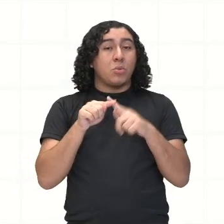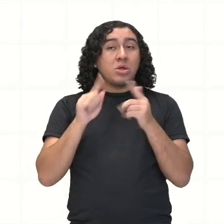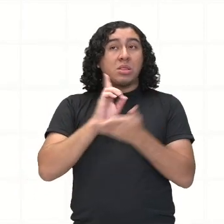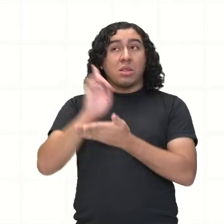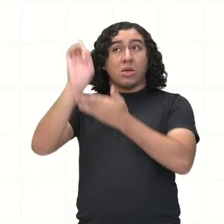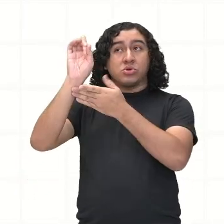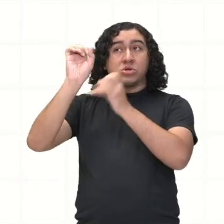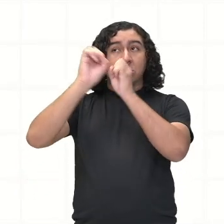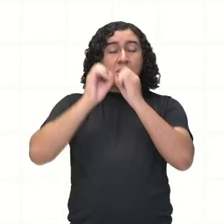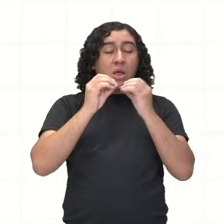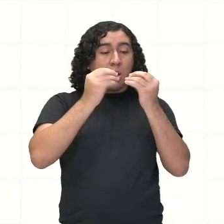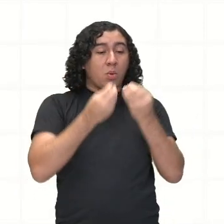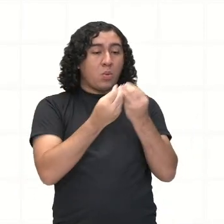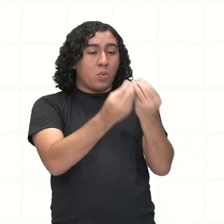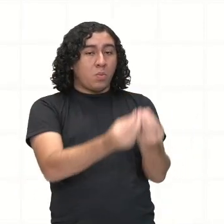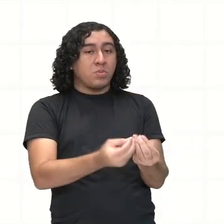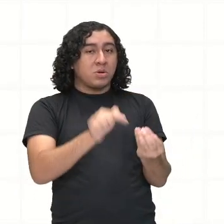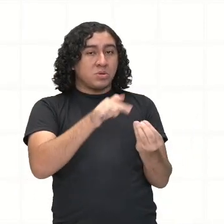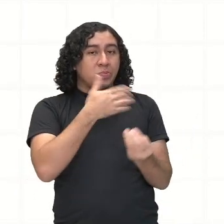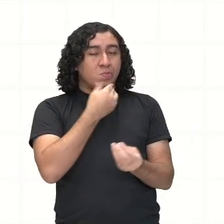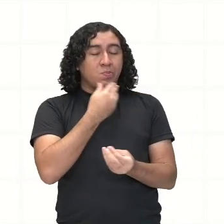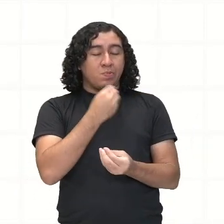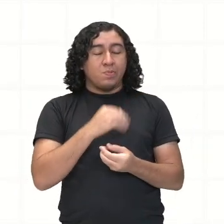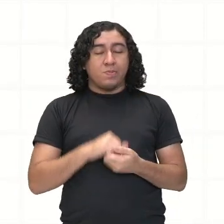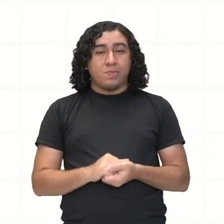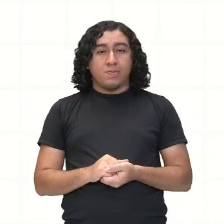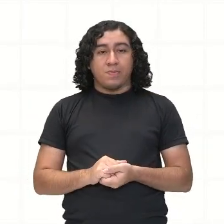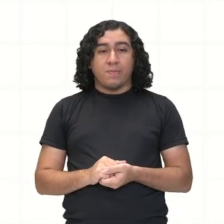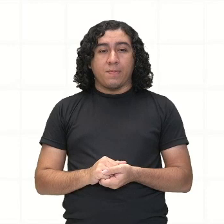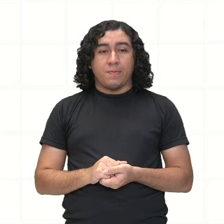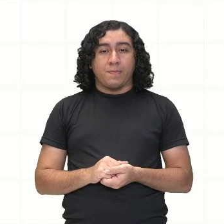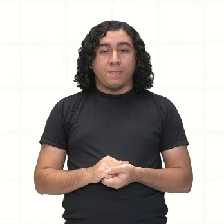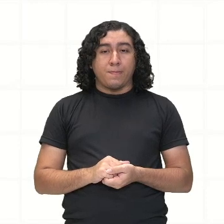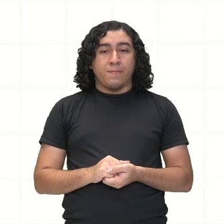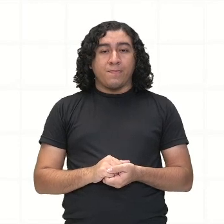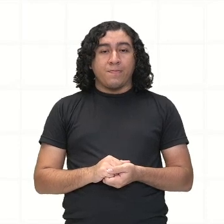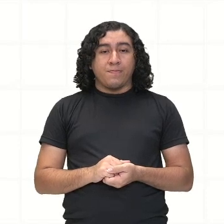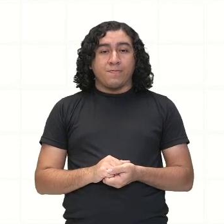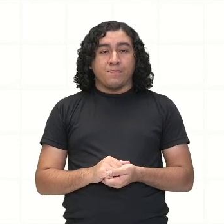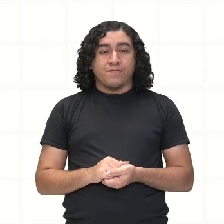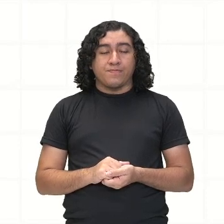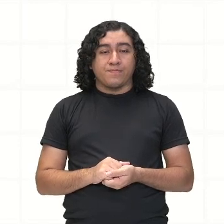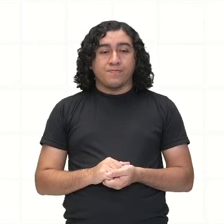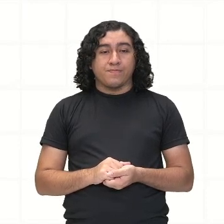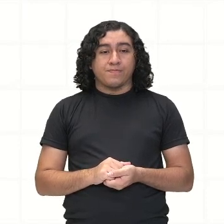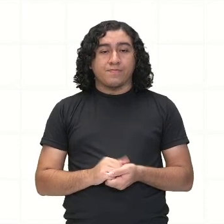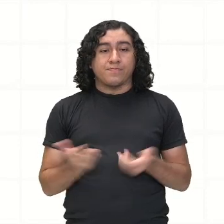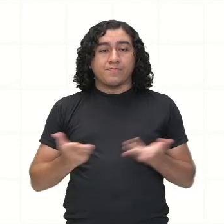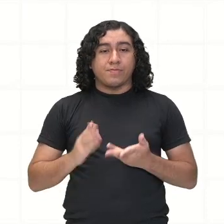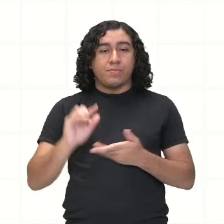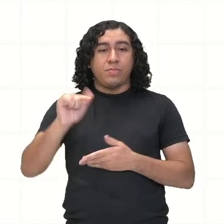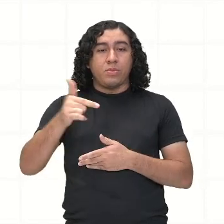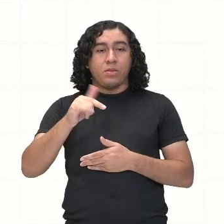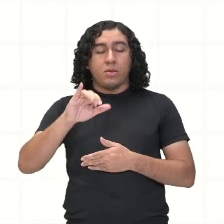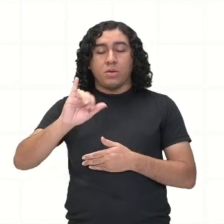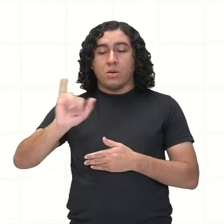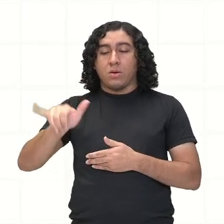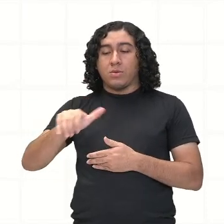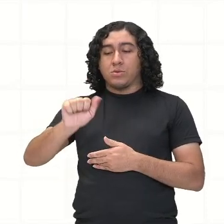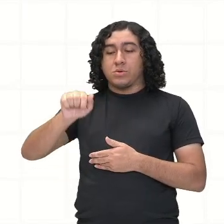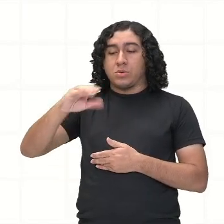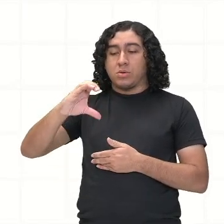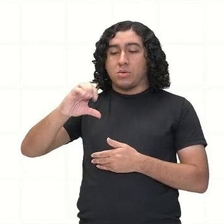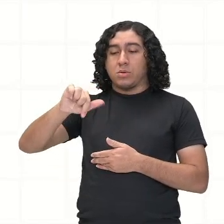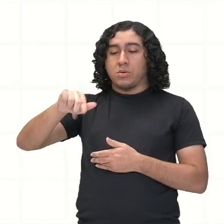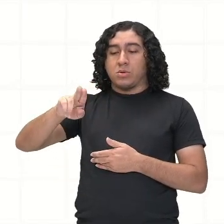esse poder àquele monarca, certo? Vamos observar agora Jacques Bossuet. Ele é um